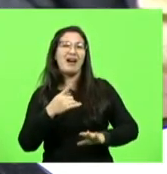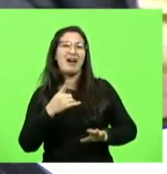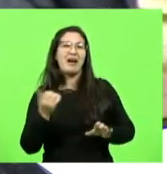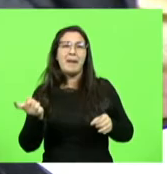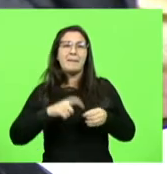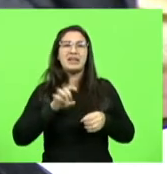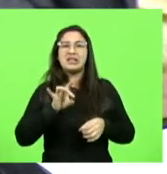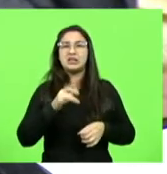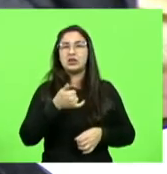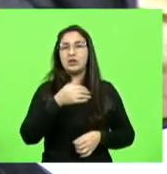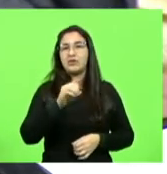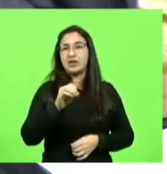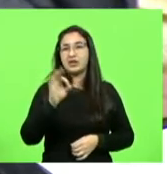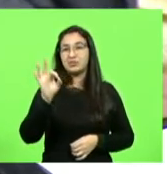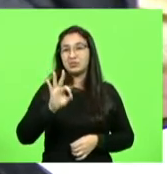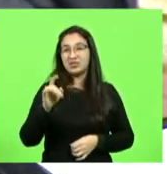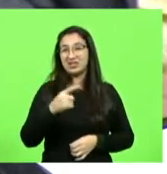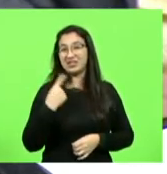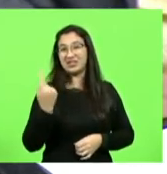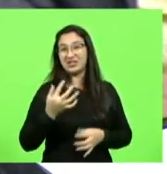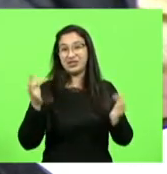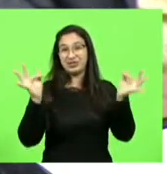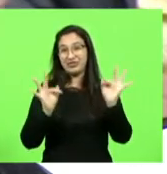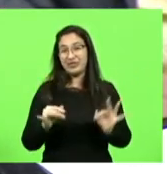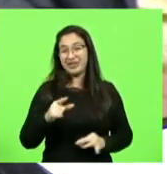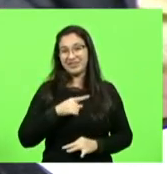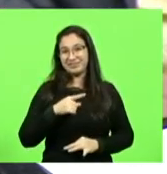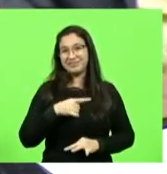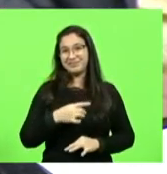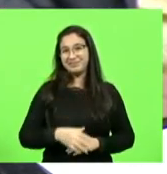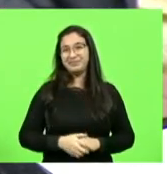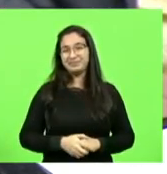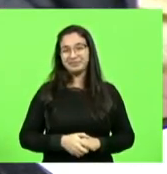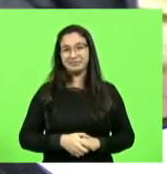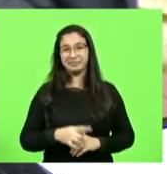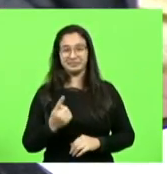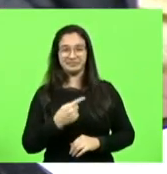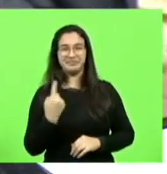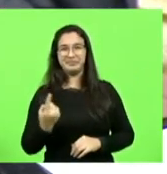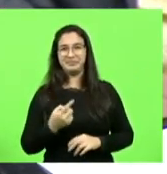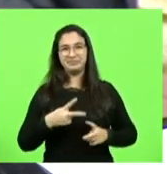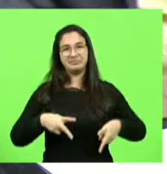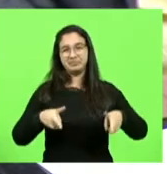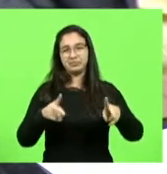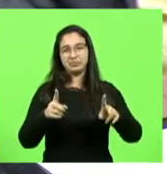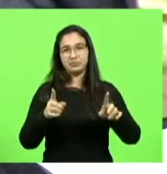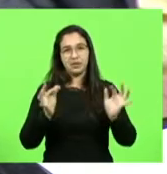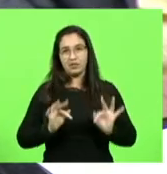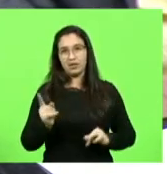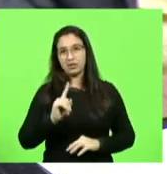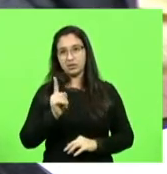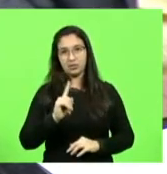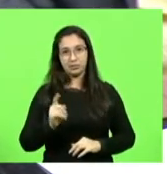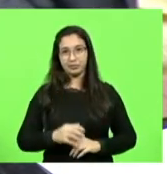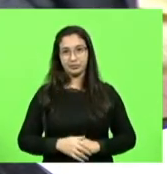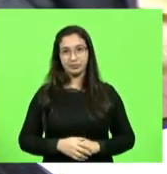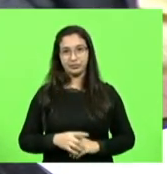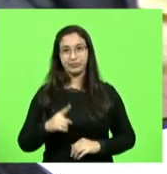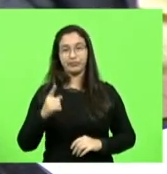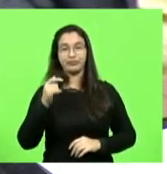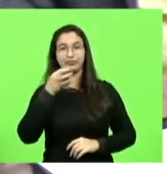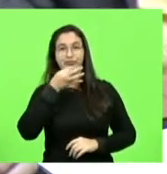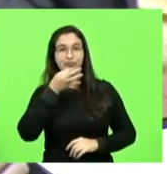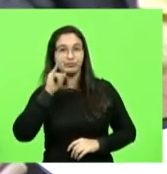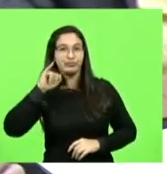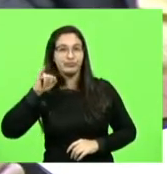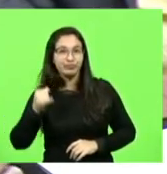feliz. Manda 10% aqui dos repasses que a gente manda para o governo federal que a gente está feliz. Não, a gente não está feliz. E a gente tem uma oportunidade agora com